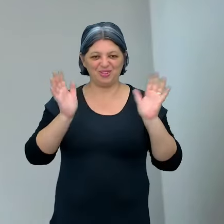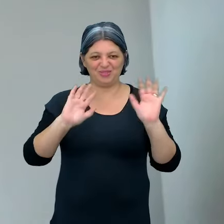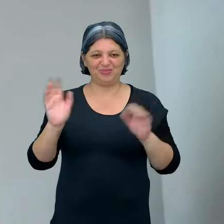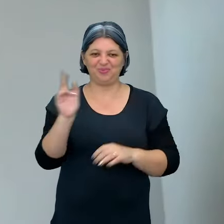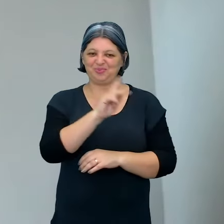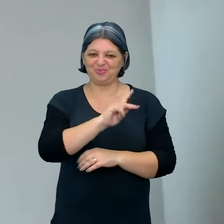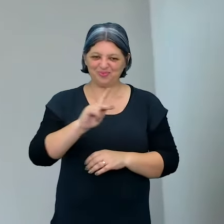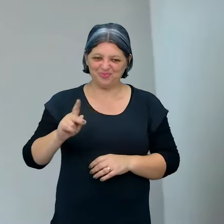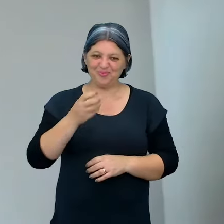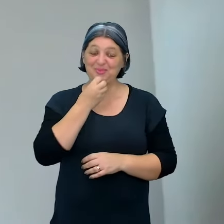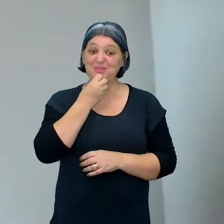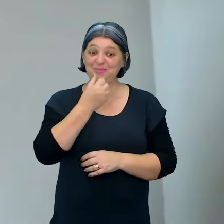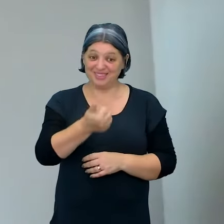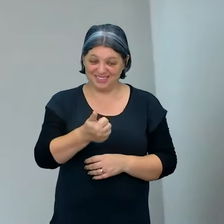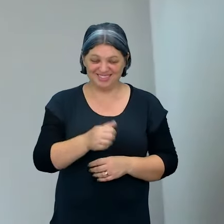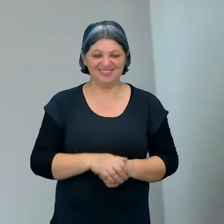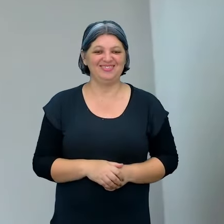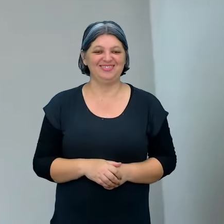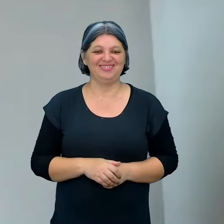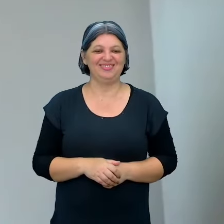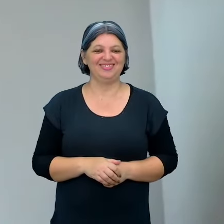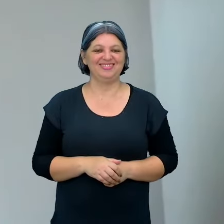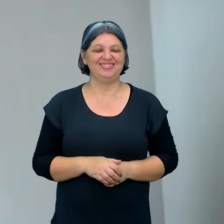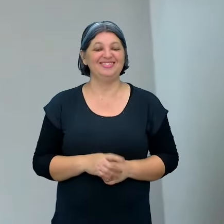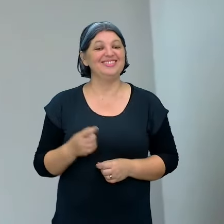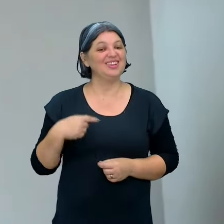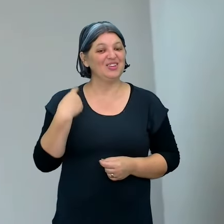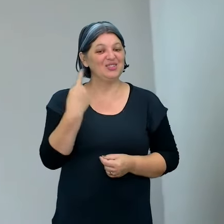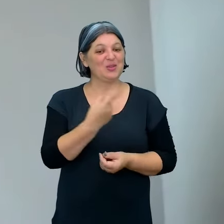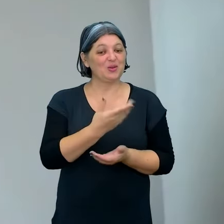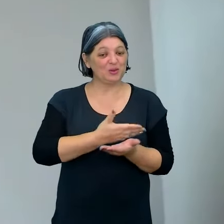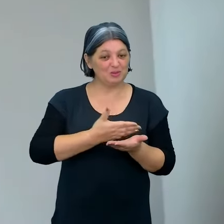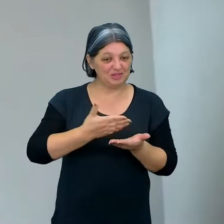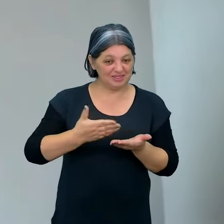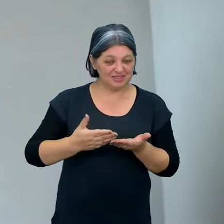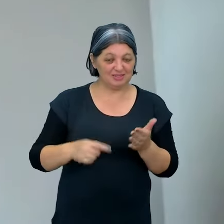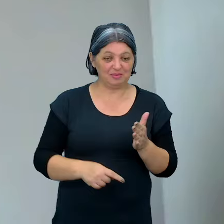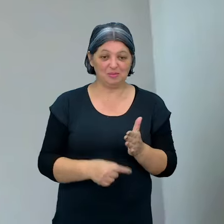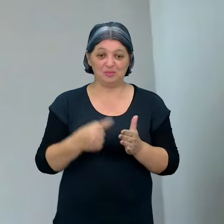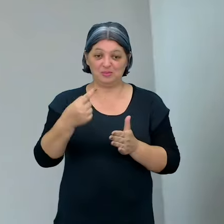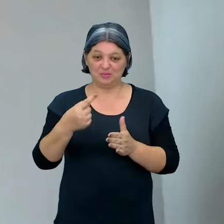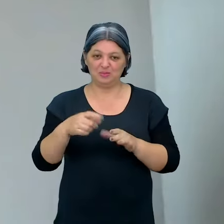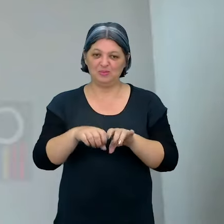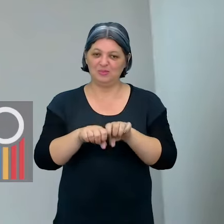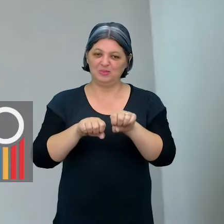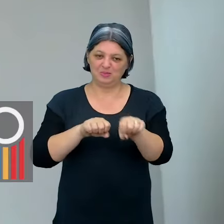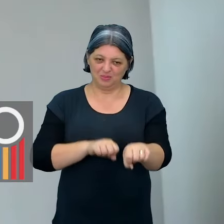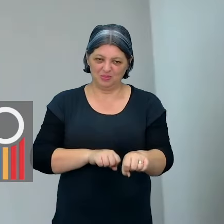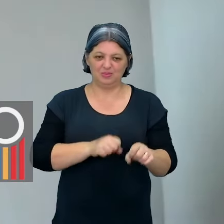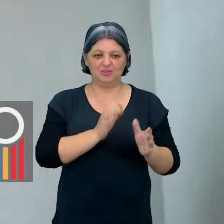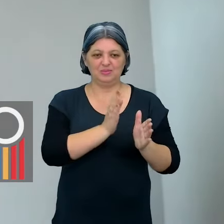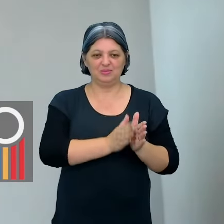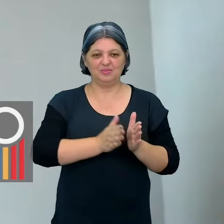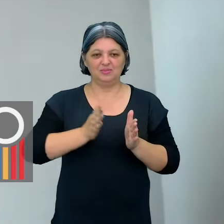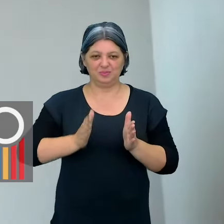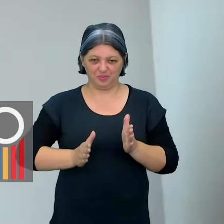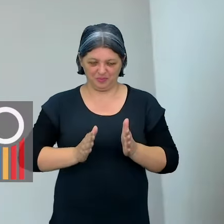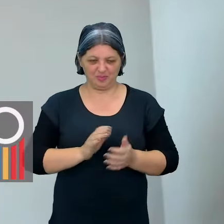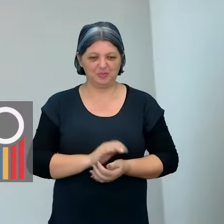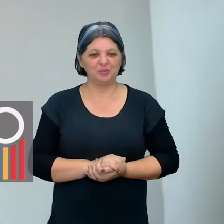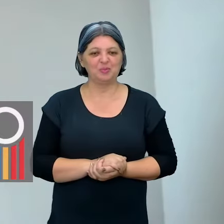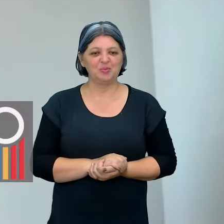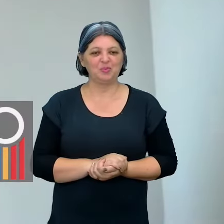professores, tudo bem com vocês? Estamos dando início à nossa primeira formação de etapa